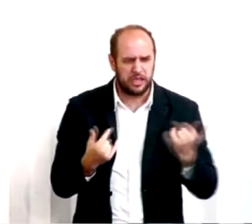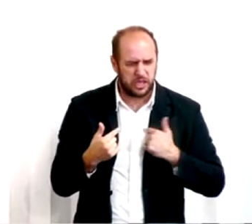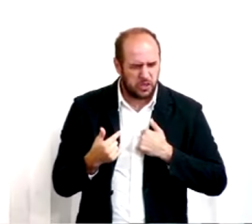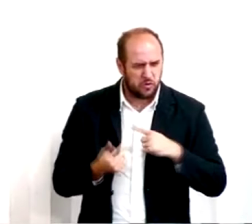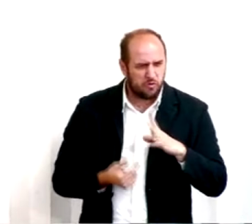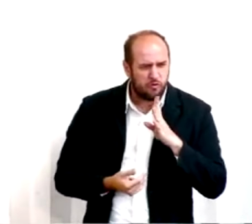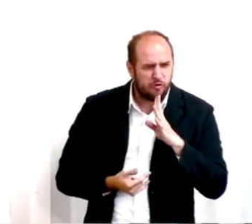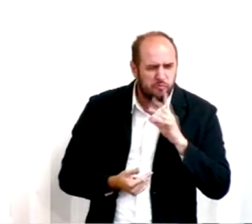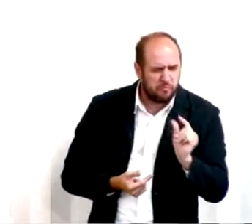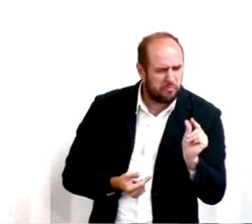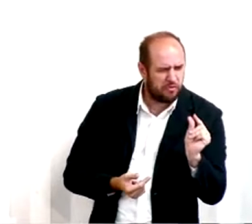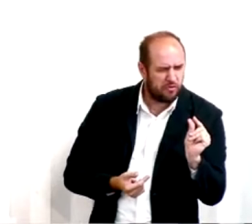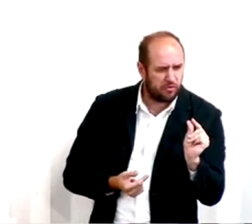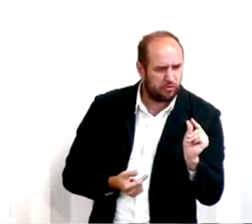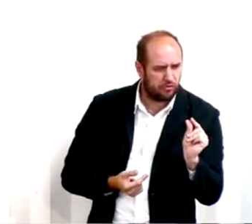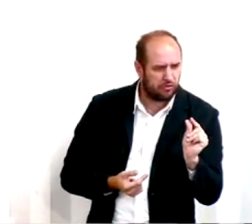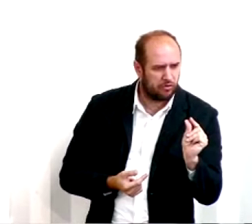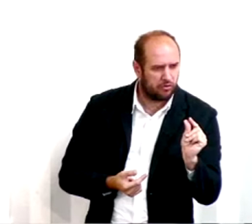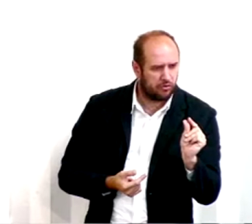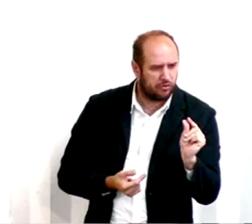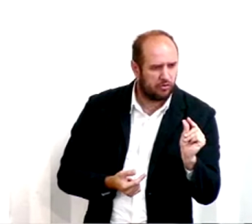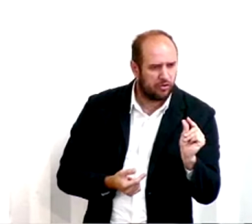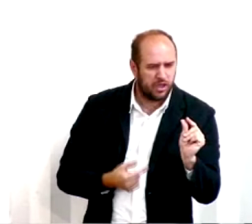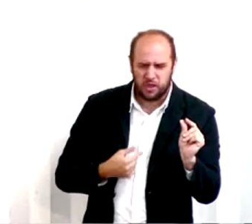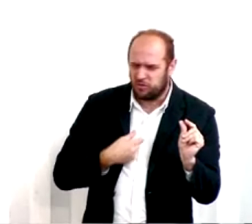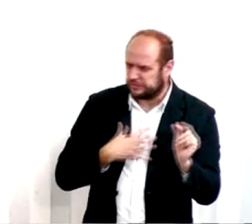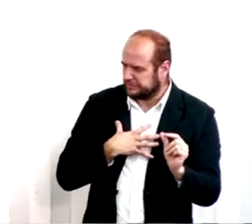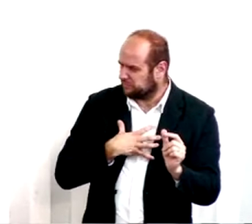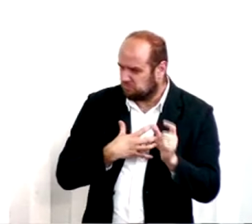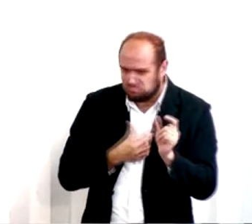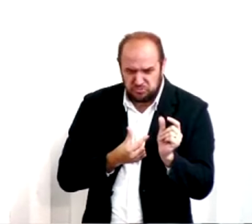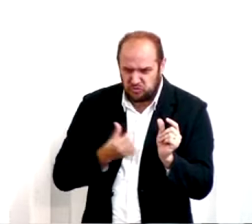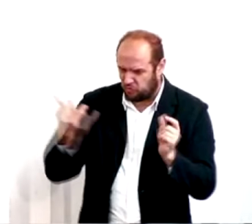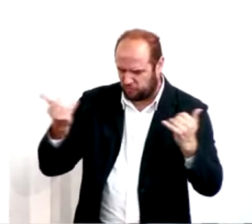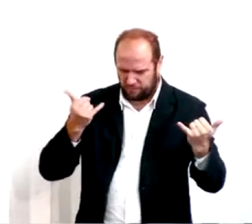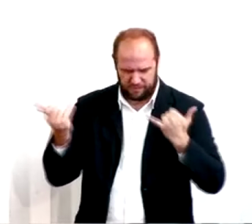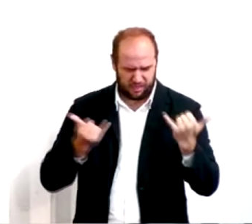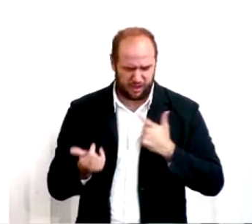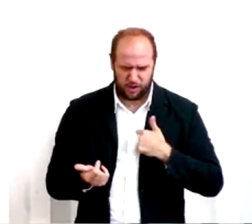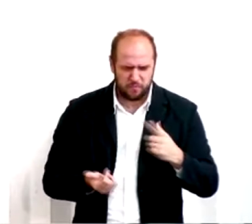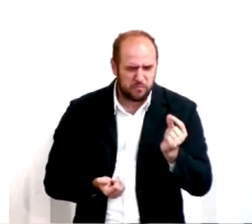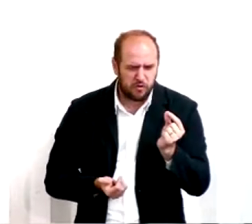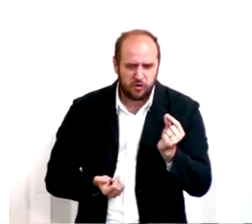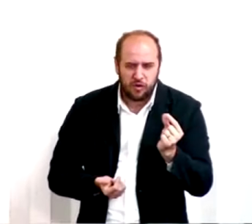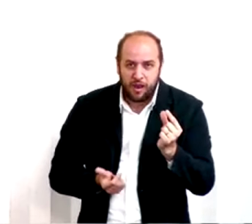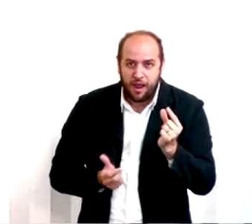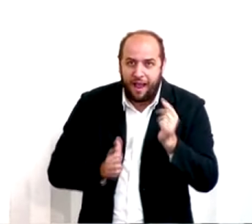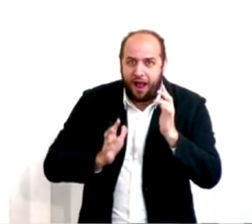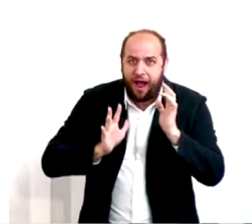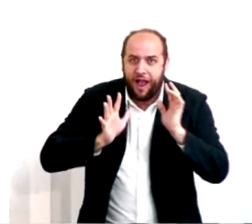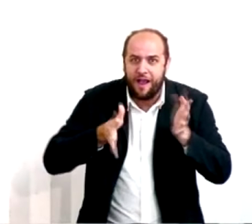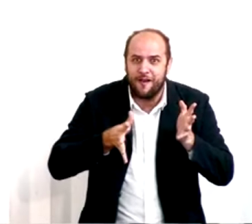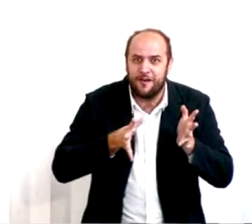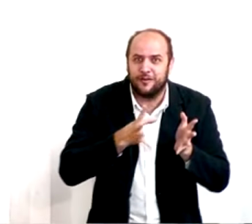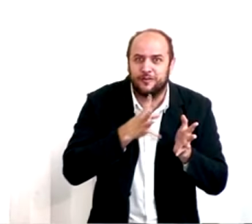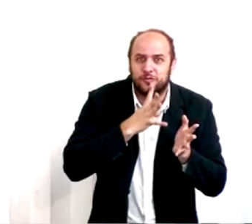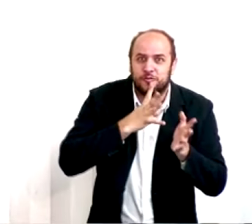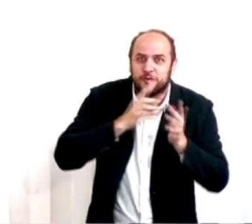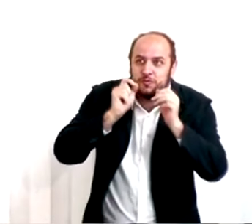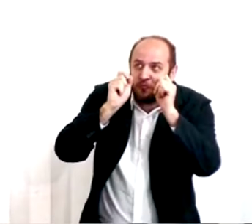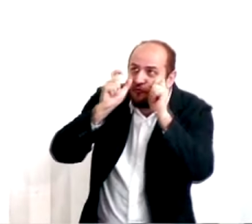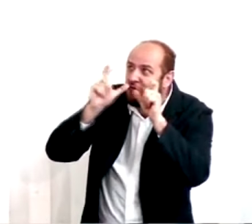eu ouvi muito sobre o senhor mas para mim era pouco mais agora eu te conheço porque os meus olhos tiver